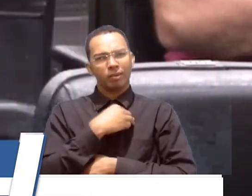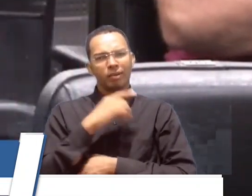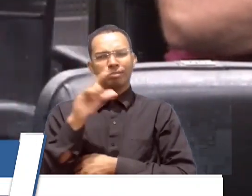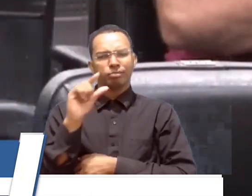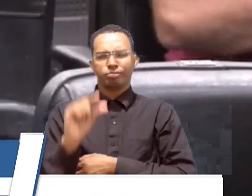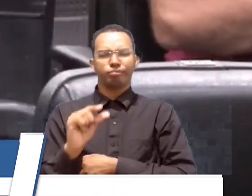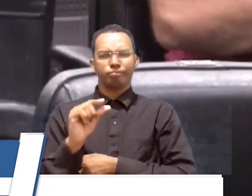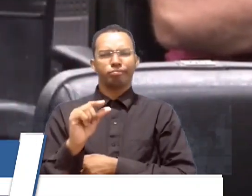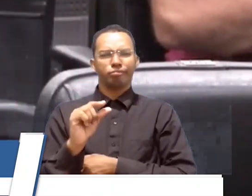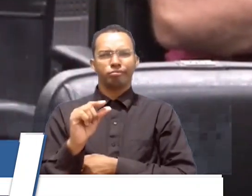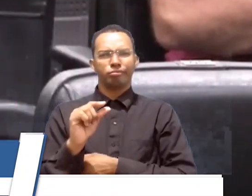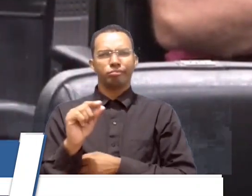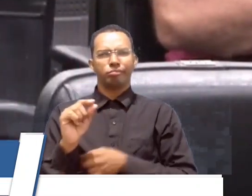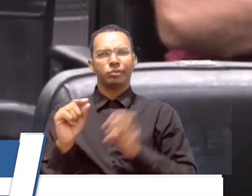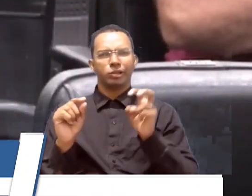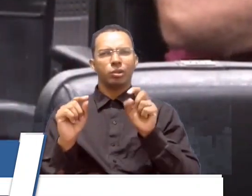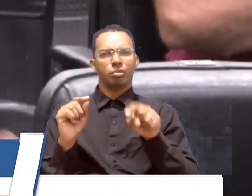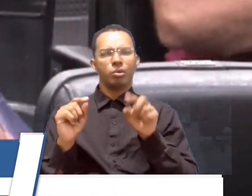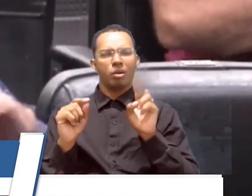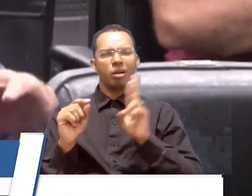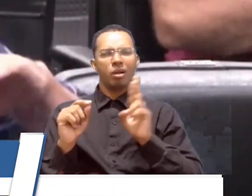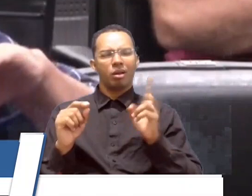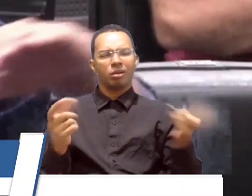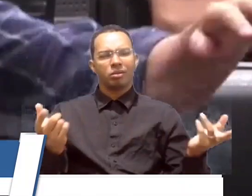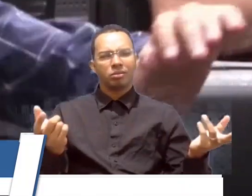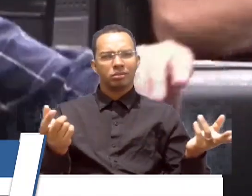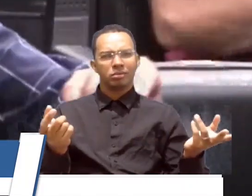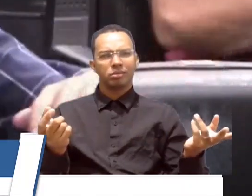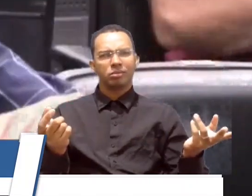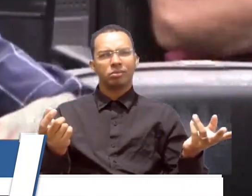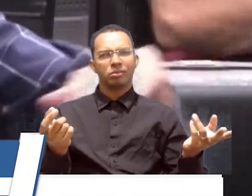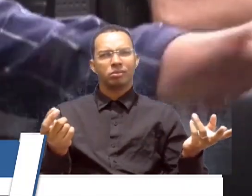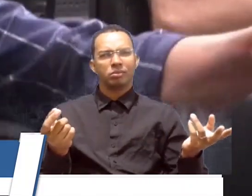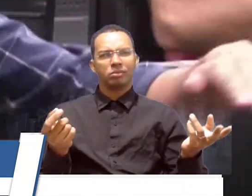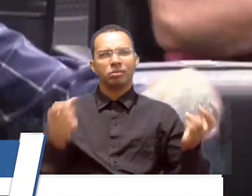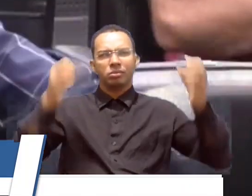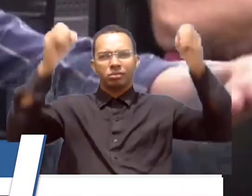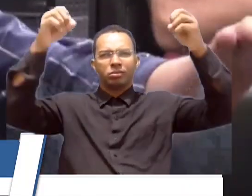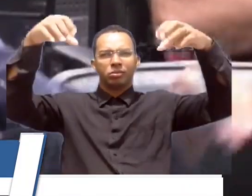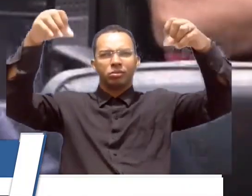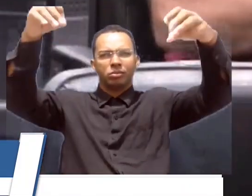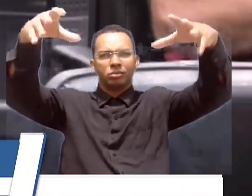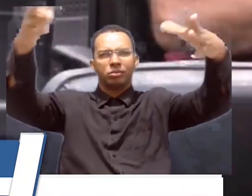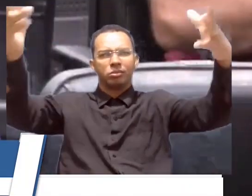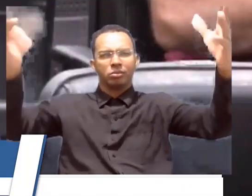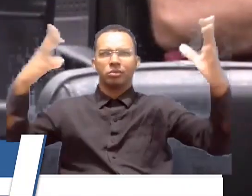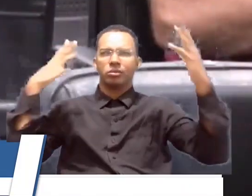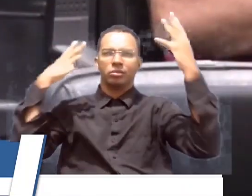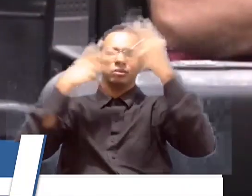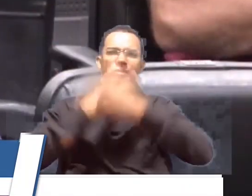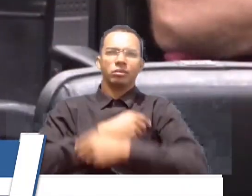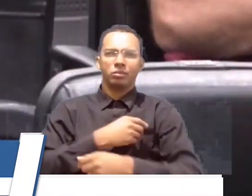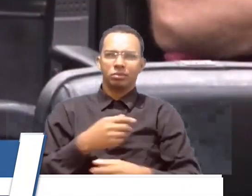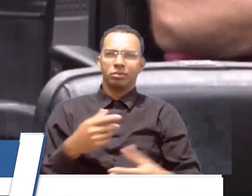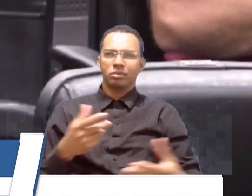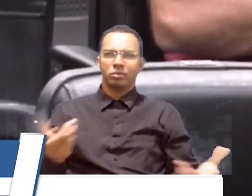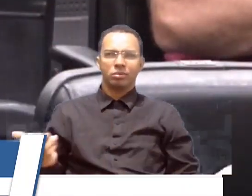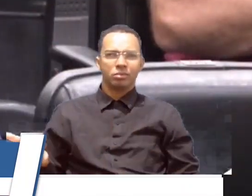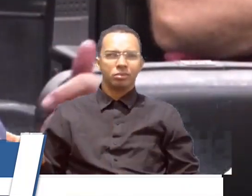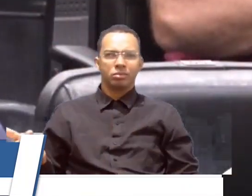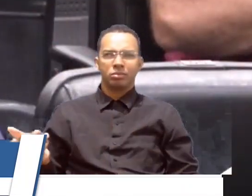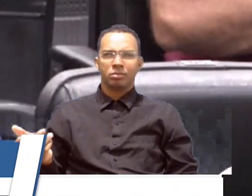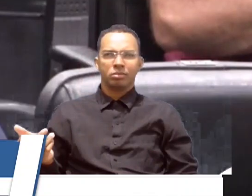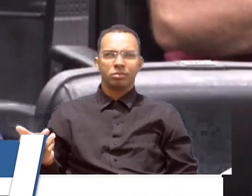que R$ 5.000. Você pôr a iluminação de LED, deixar bonita igual dia. Então, a